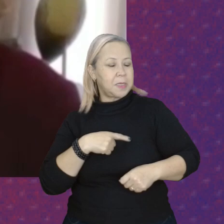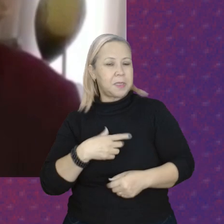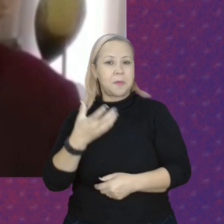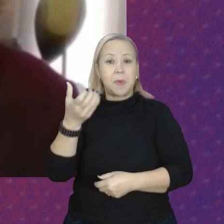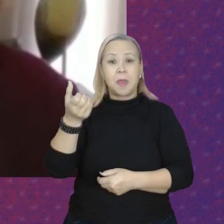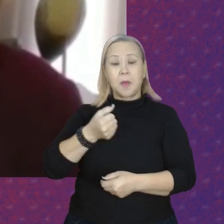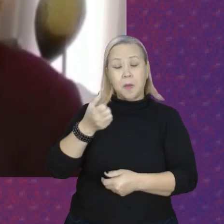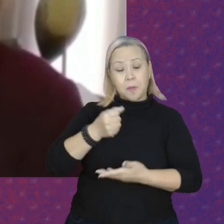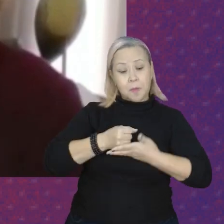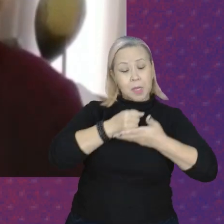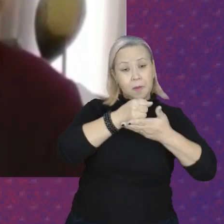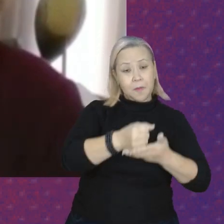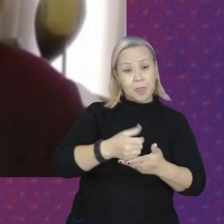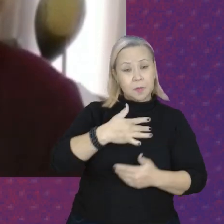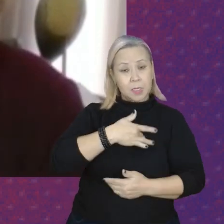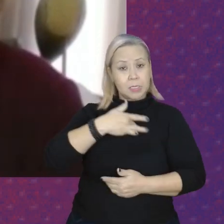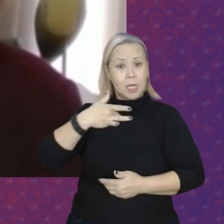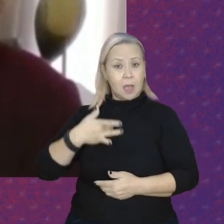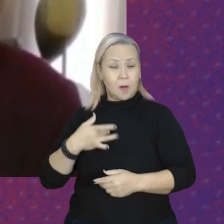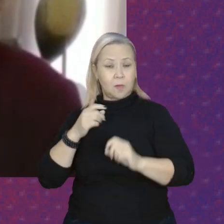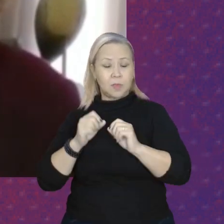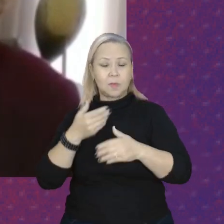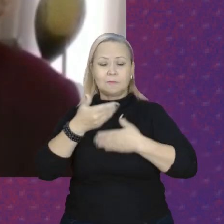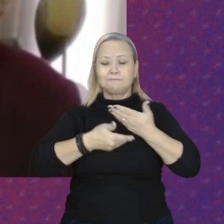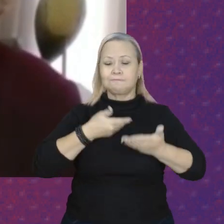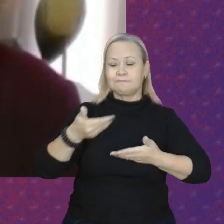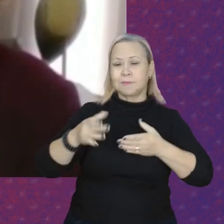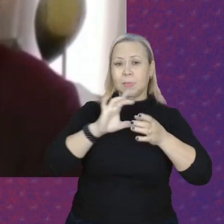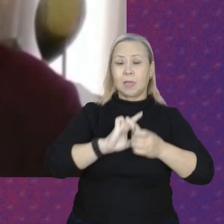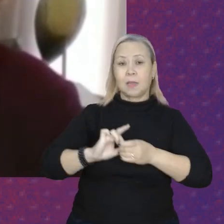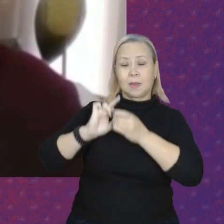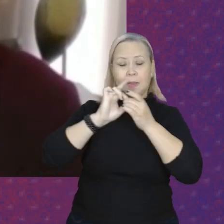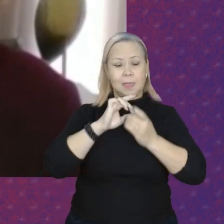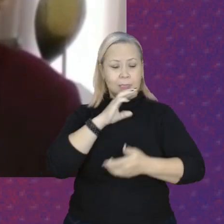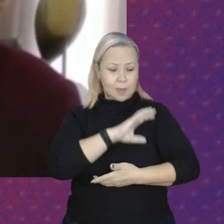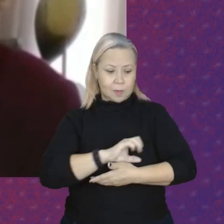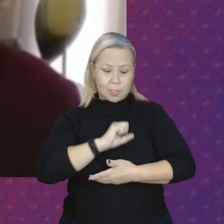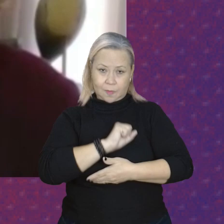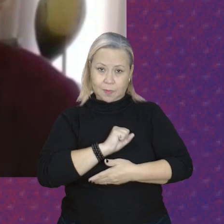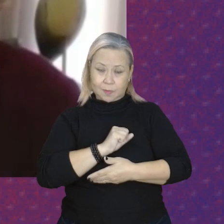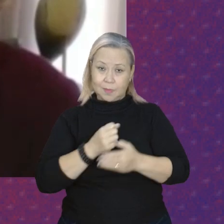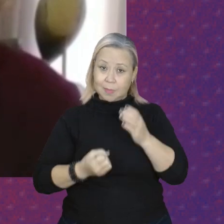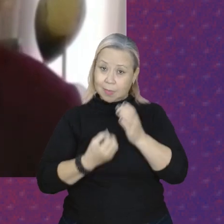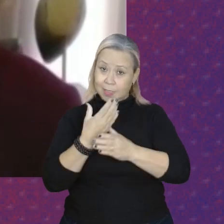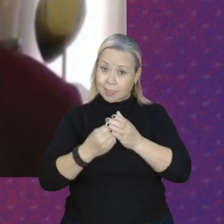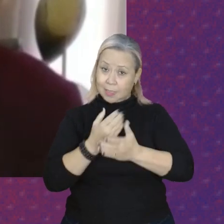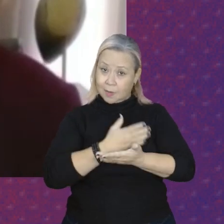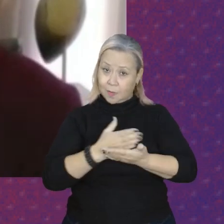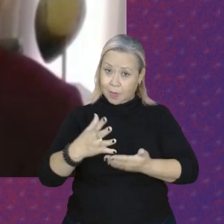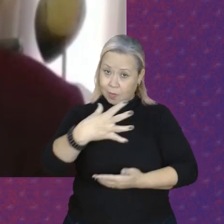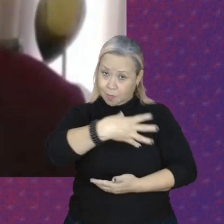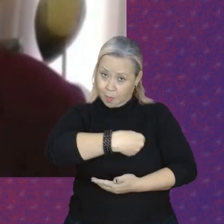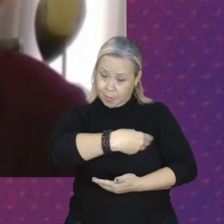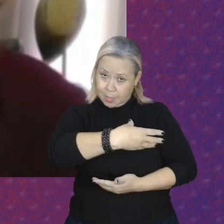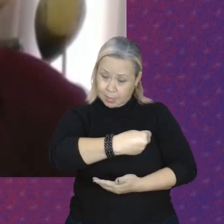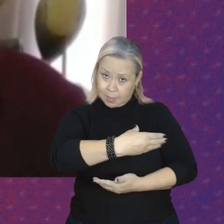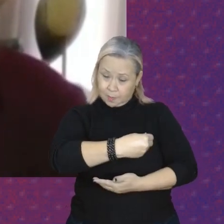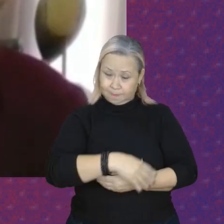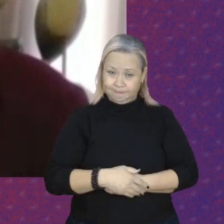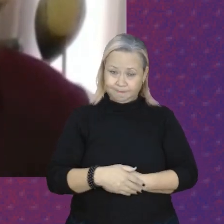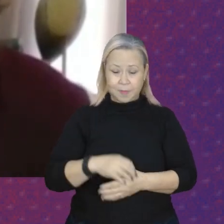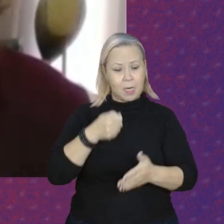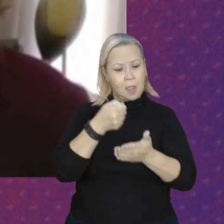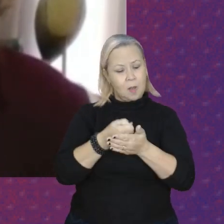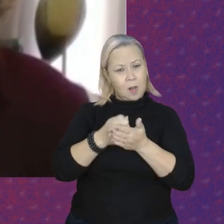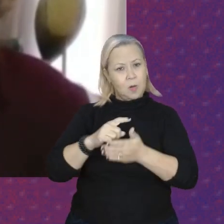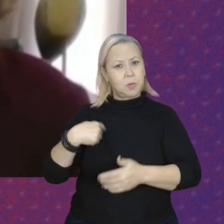para a saúde e para os vínculos afetivos que se criam a partir daí. Então, é uma luta nossa, a